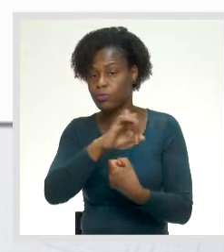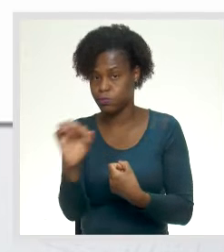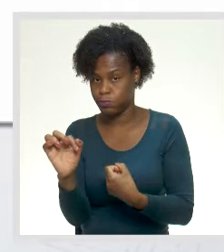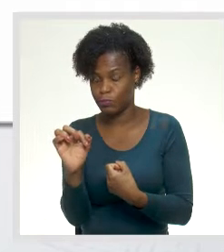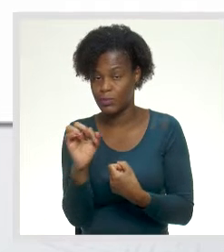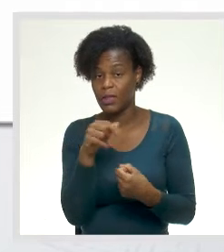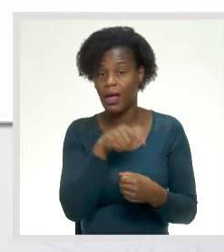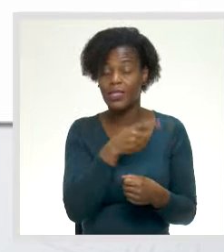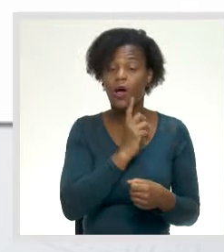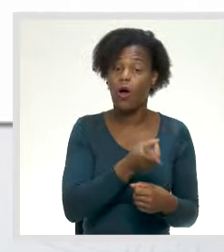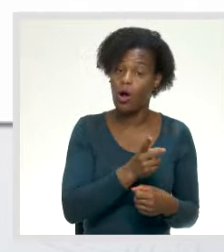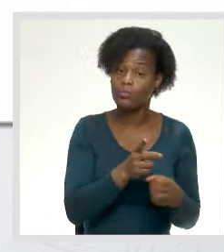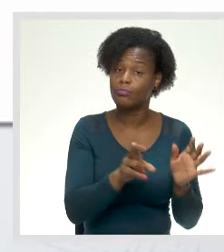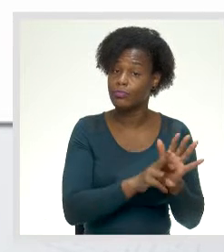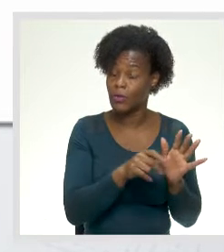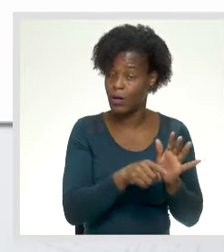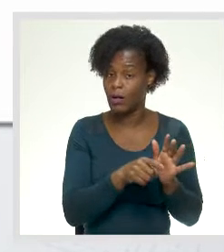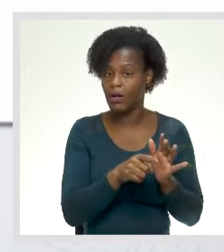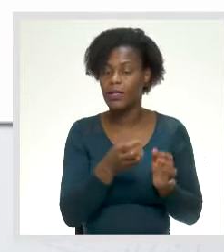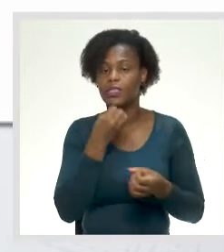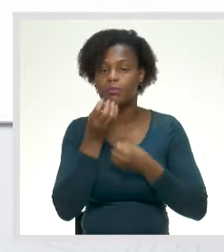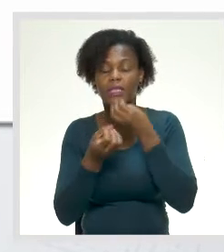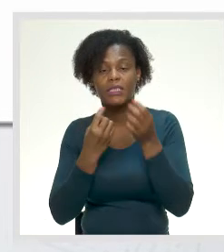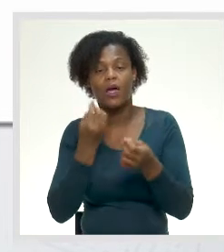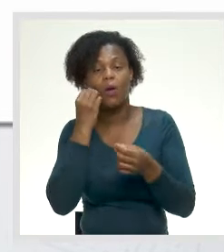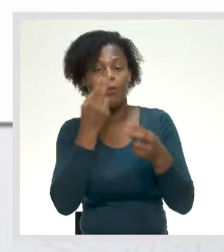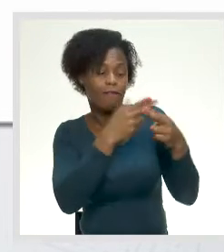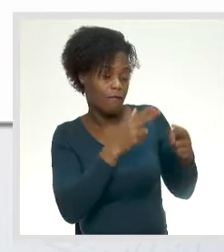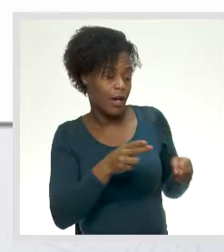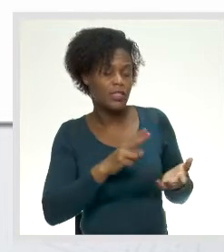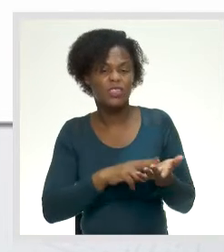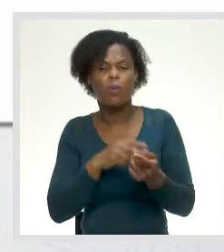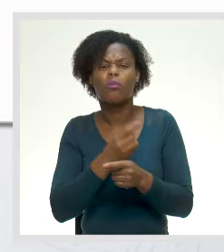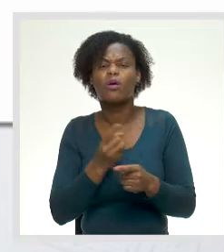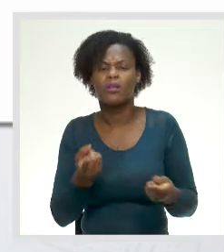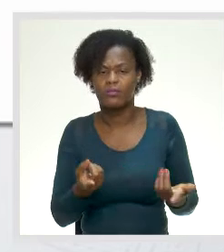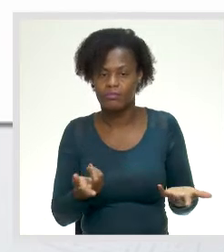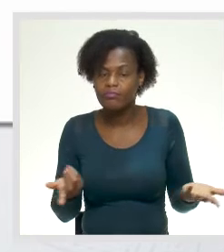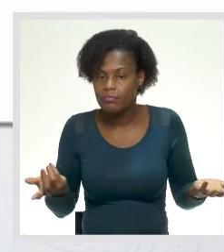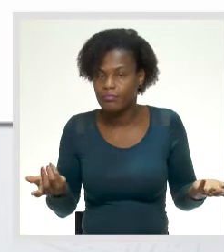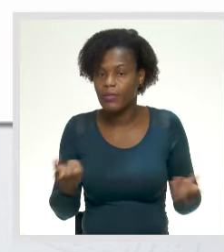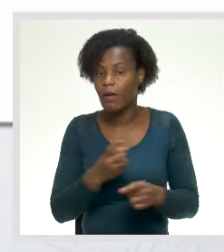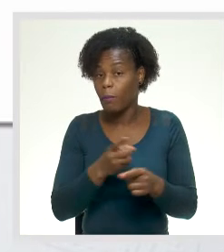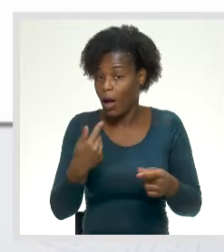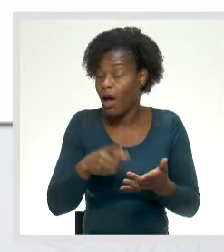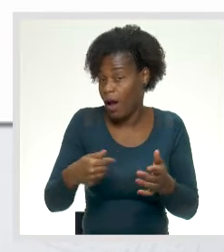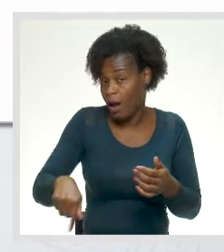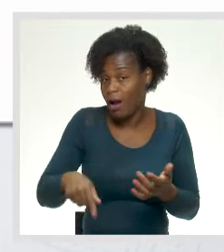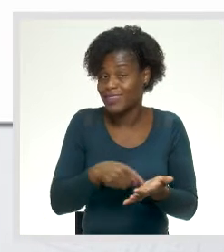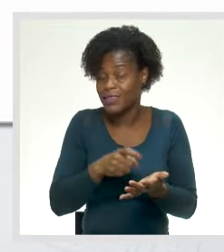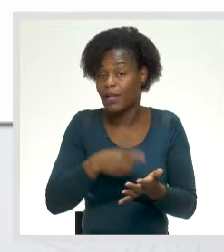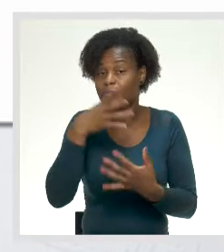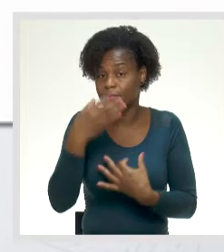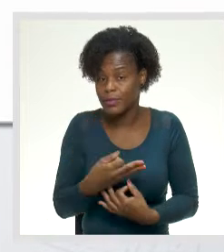membros. Esta ordem ou disciplina é justificada por várias razões. Por quê? Porque há necessidade